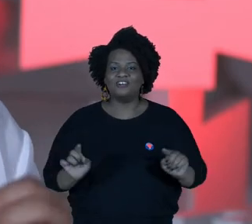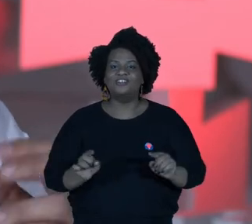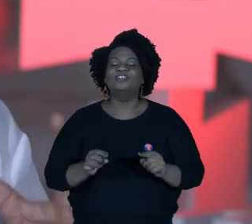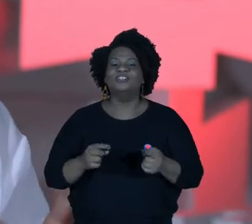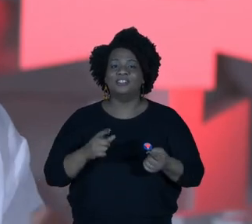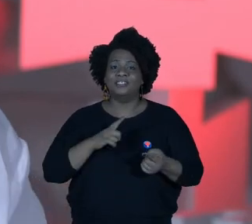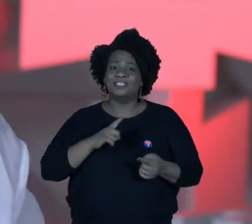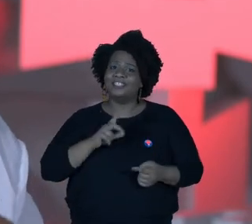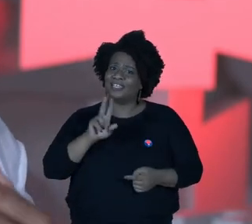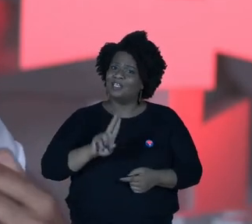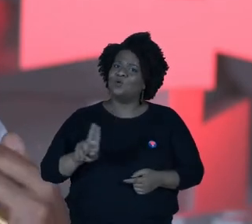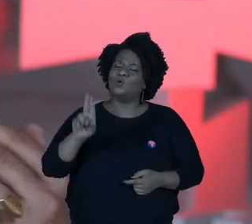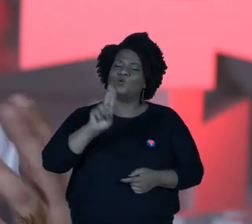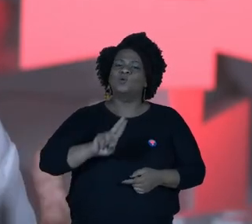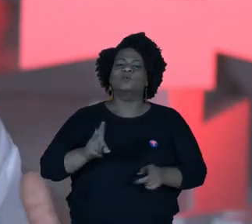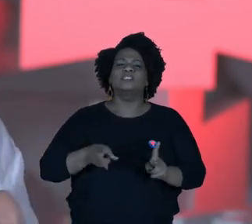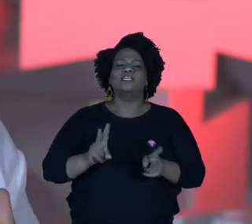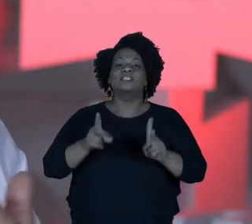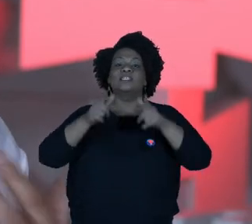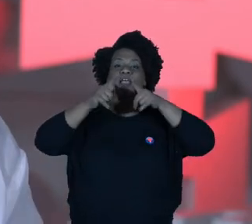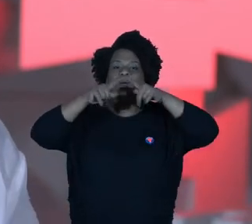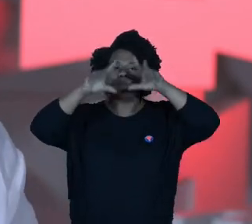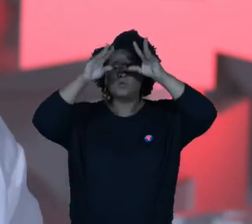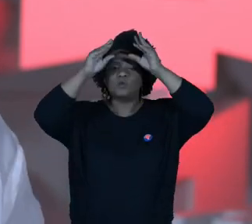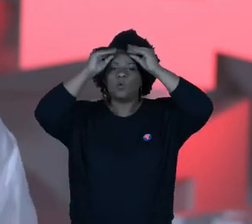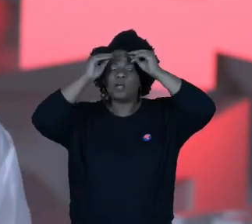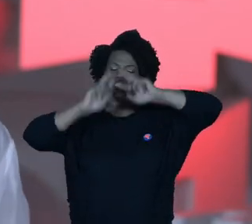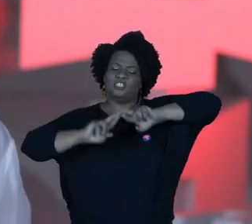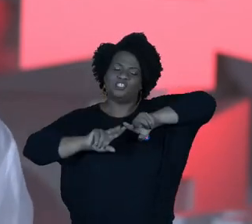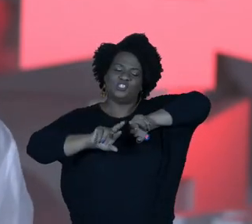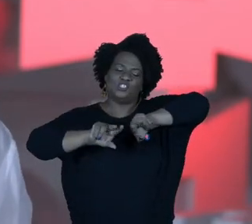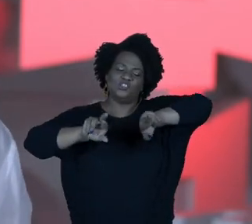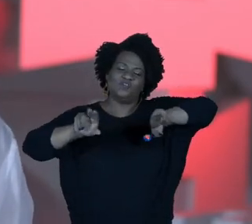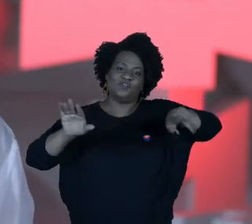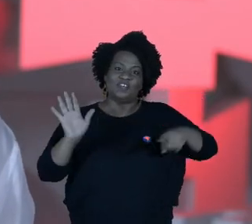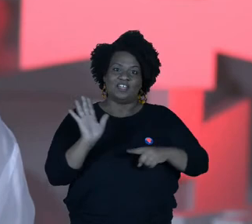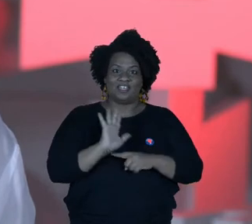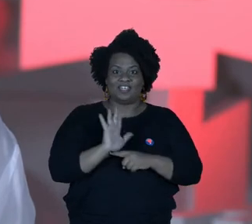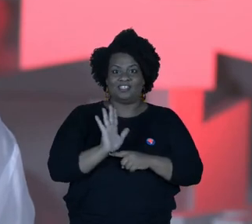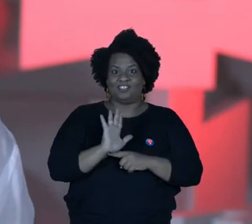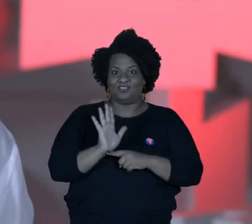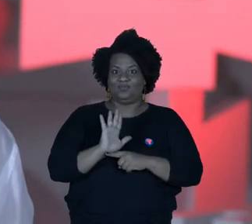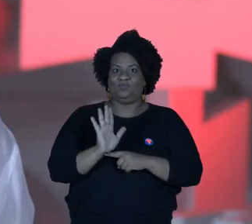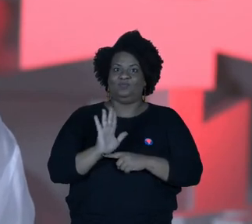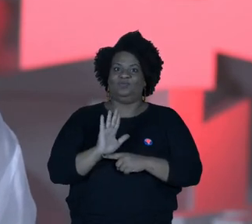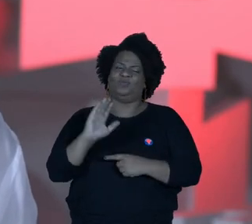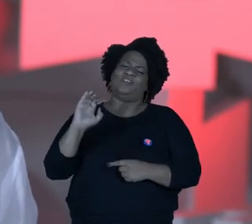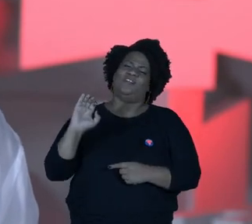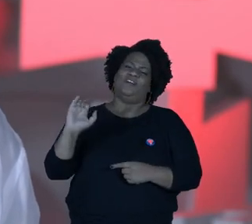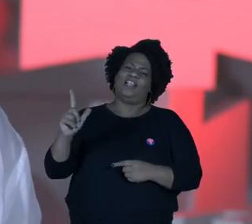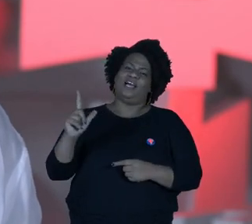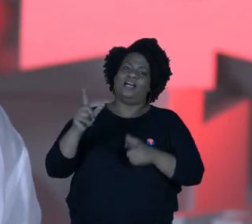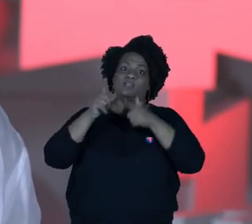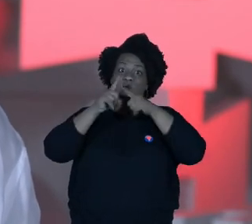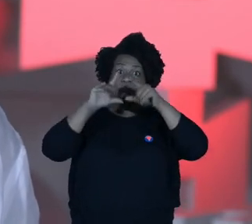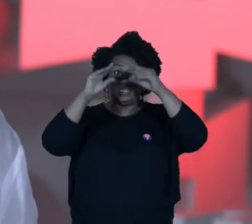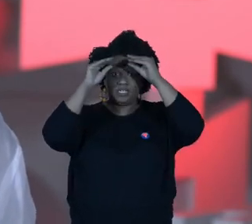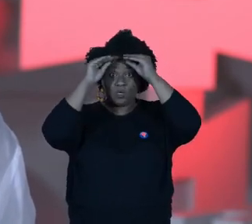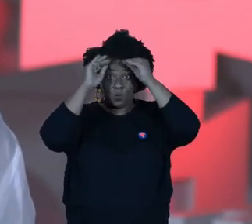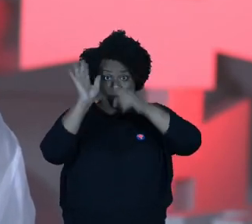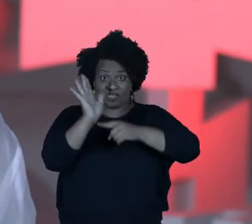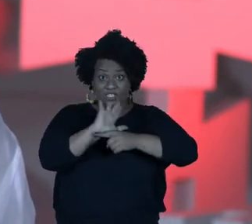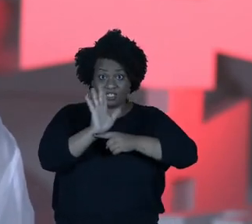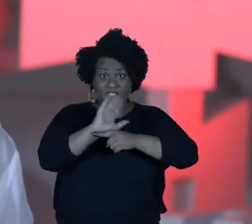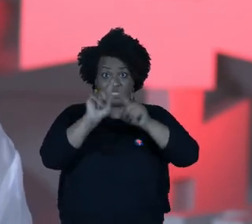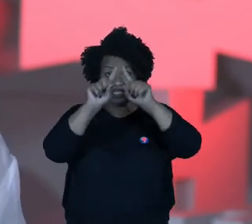e usa sempre uma linguagem mista nos seus filmes. Claro que a linguagem do cinema implica uma